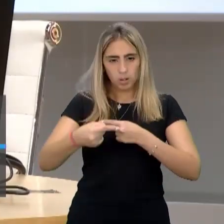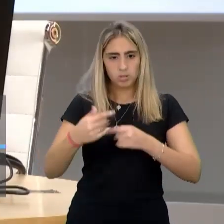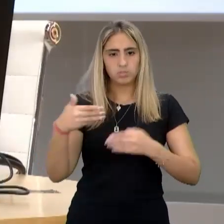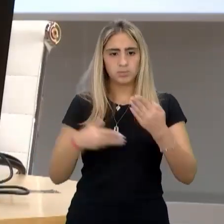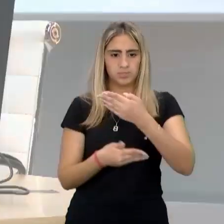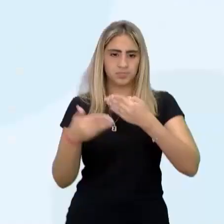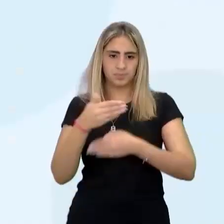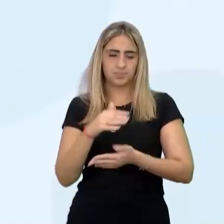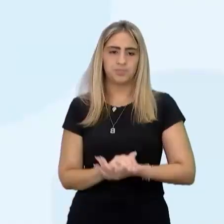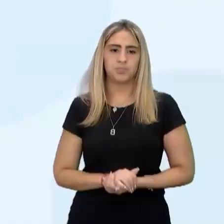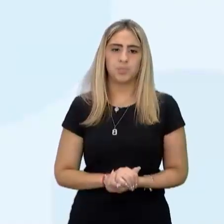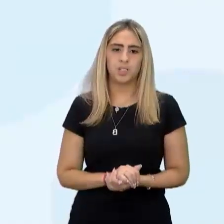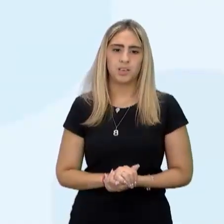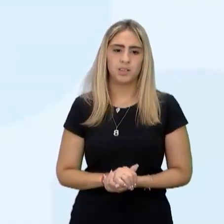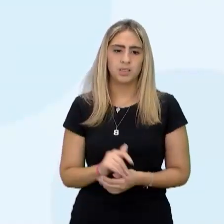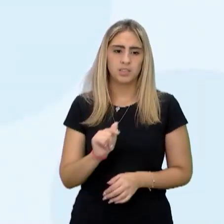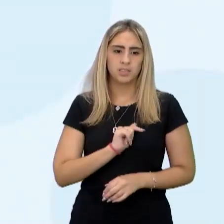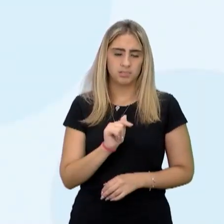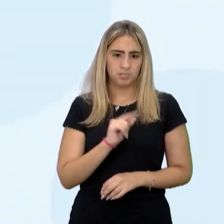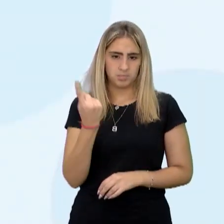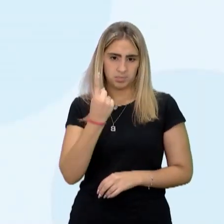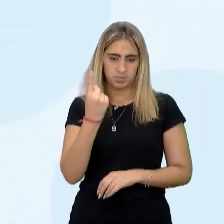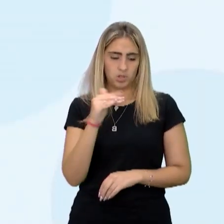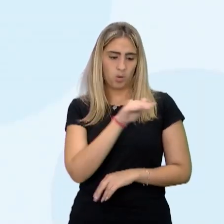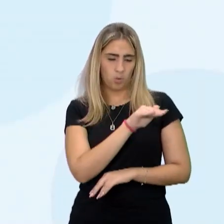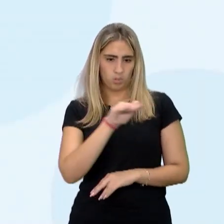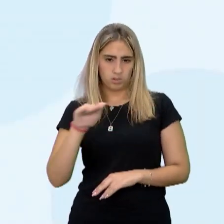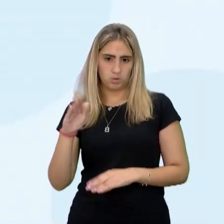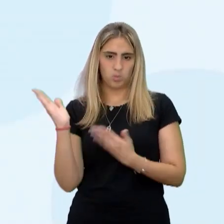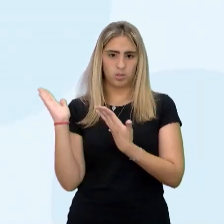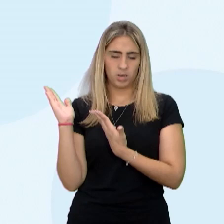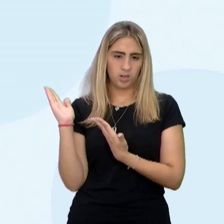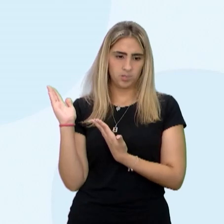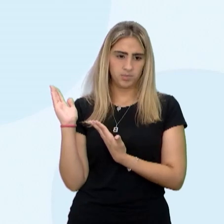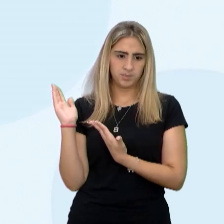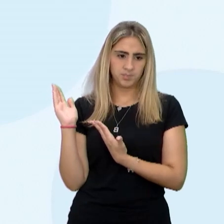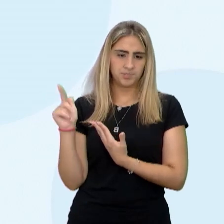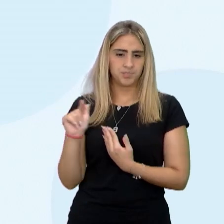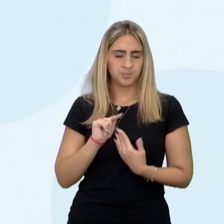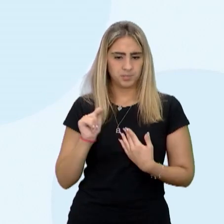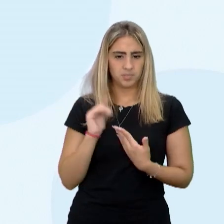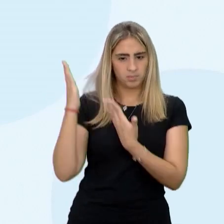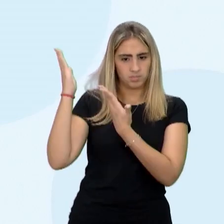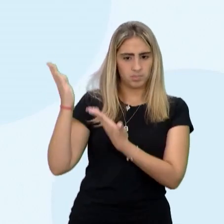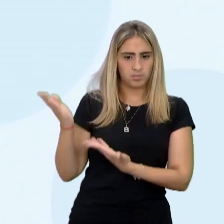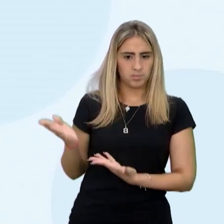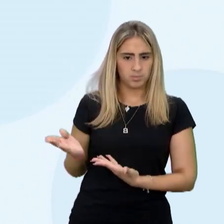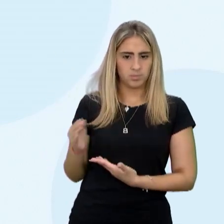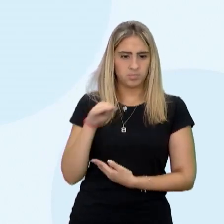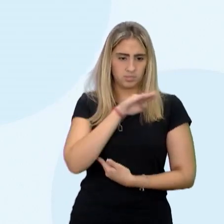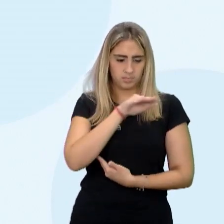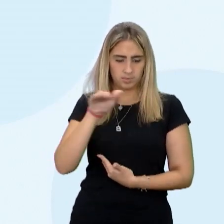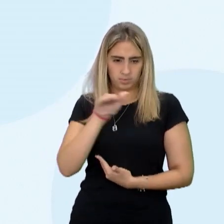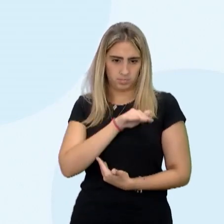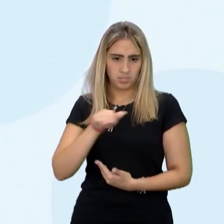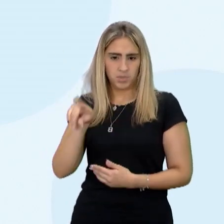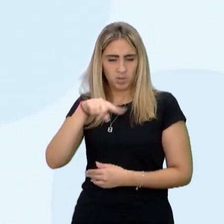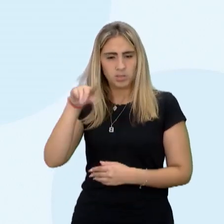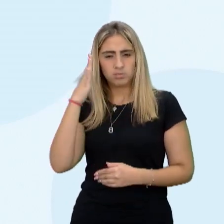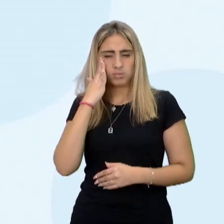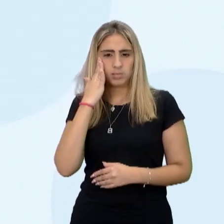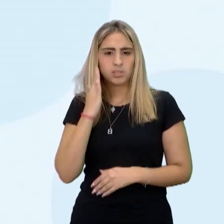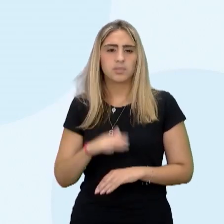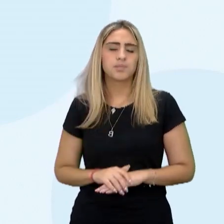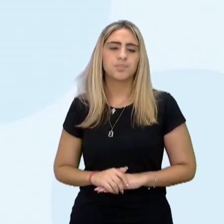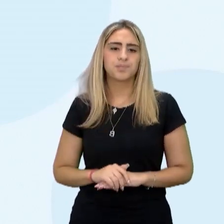Então, a gente tem aí, né, vamos falar primeiro dos alinhamentos horizontais. Então, aí tem uma figurinha aí com linhas horizontais. E